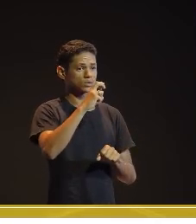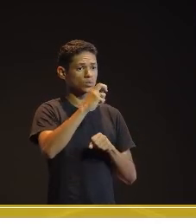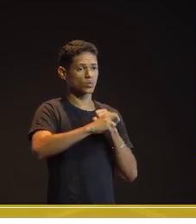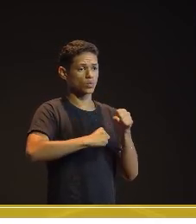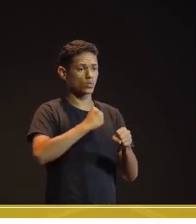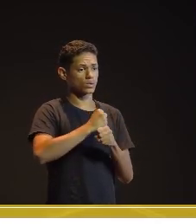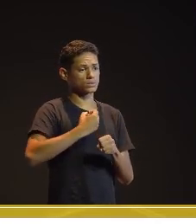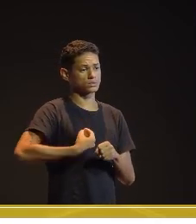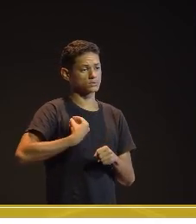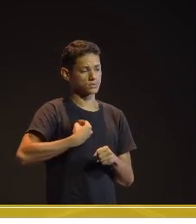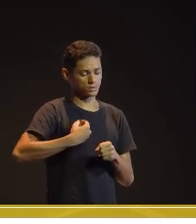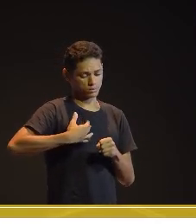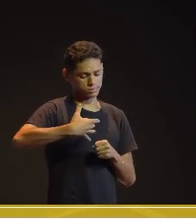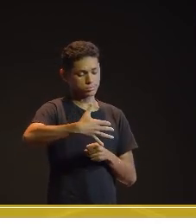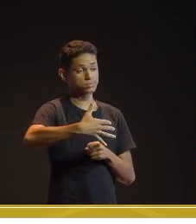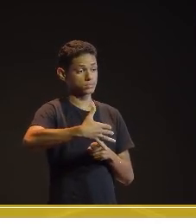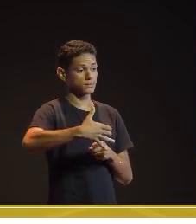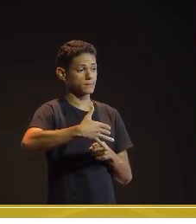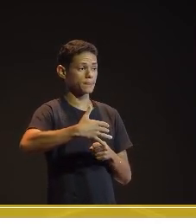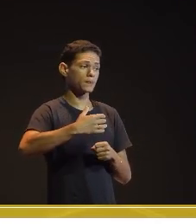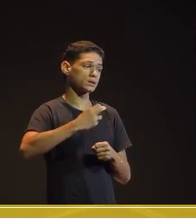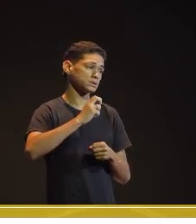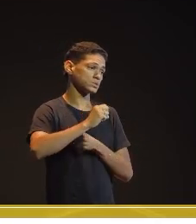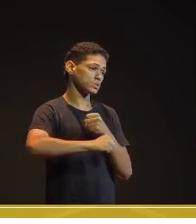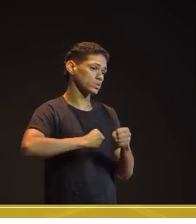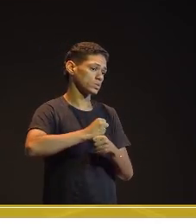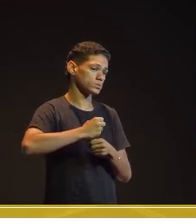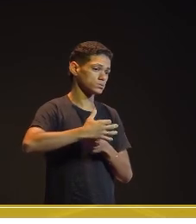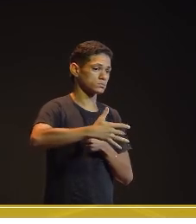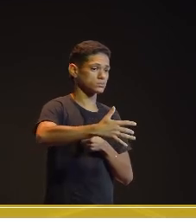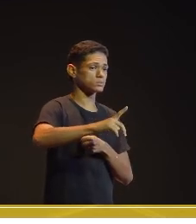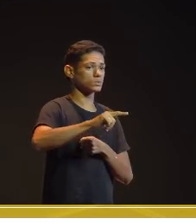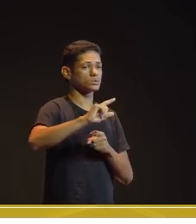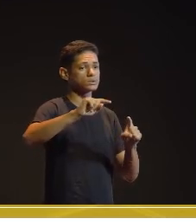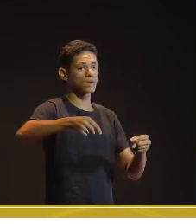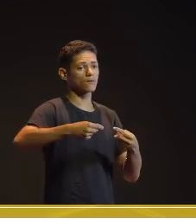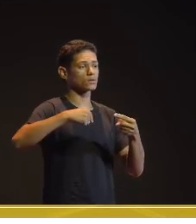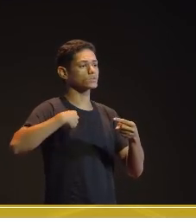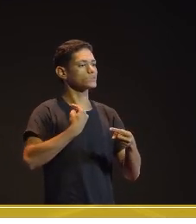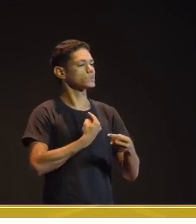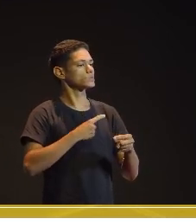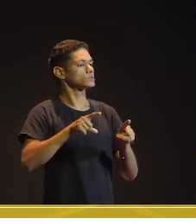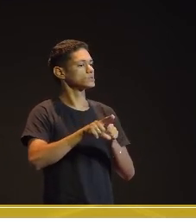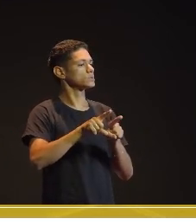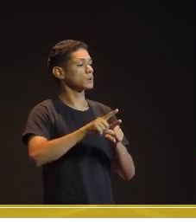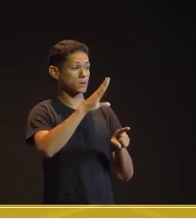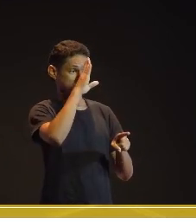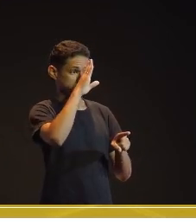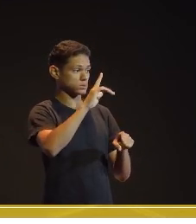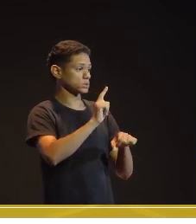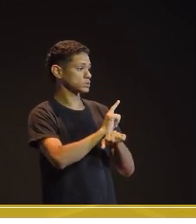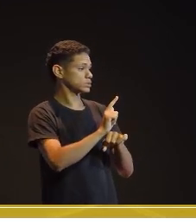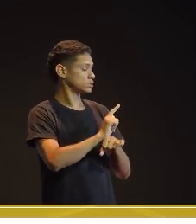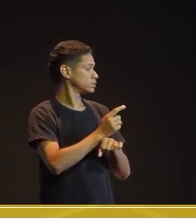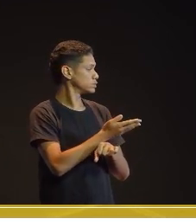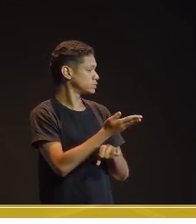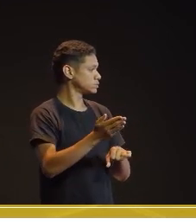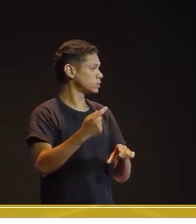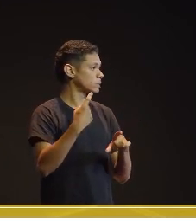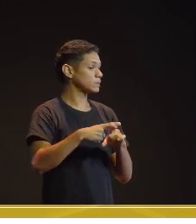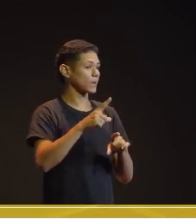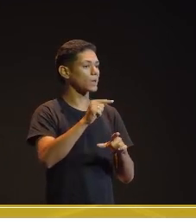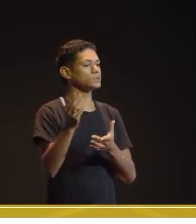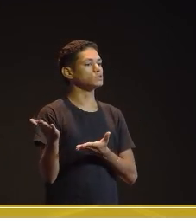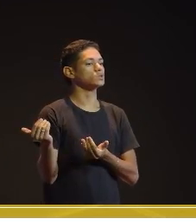vida. Tá? E pelo fato de ter 5 anos de vida, o desafio para todos nós que estamos aqui fica mais divertido. Porque